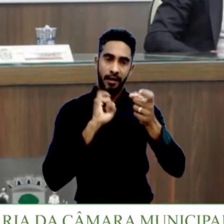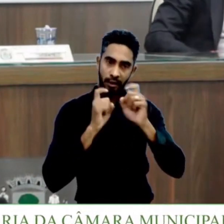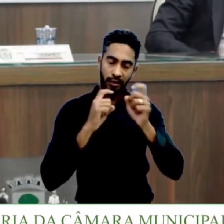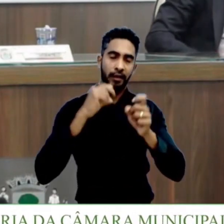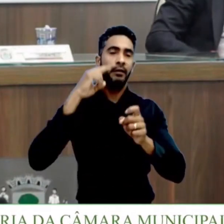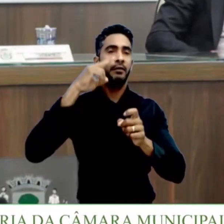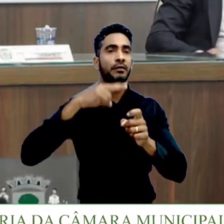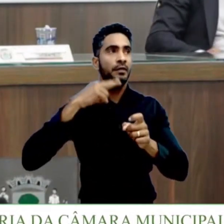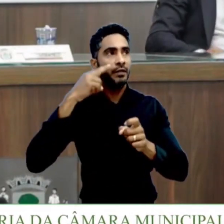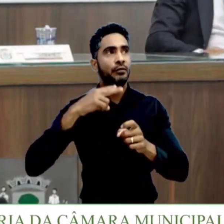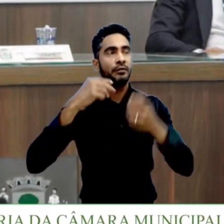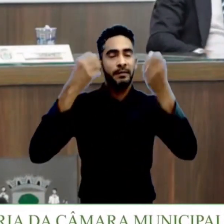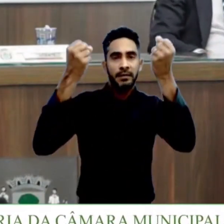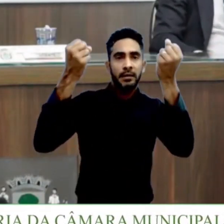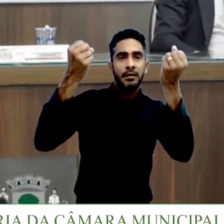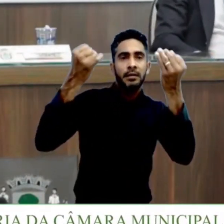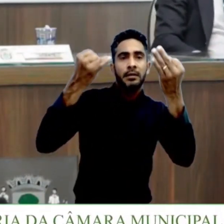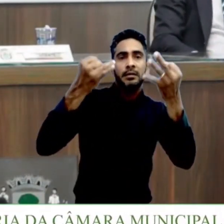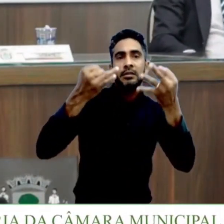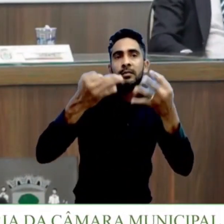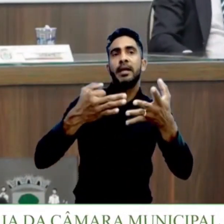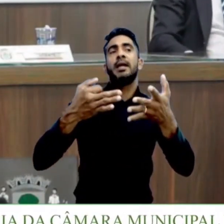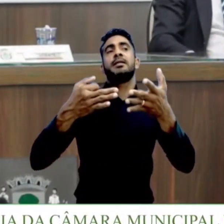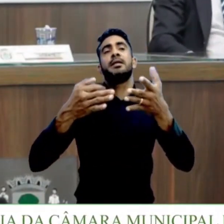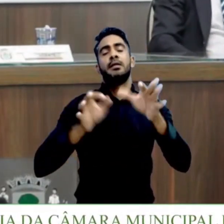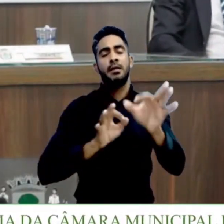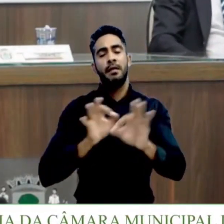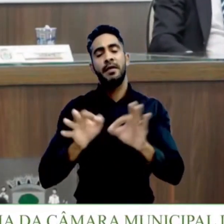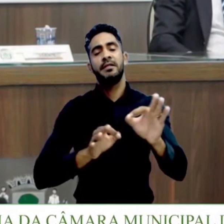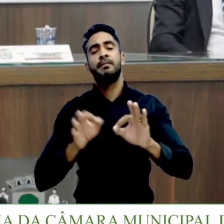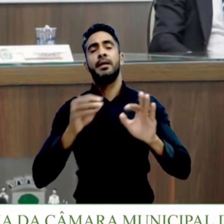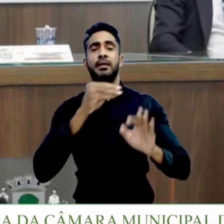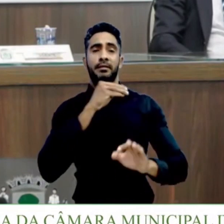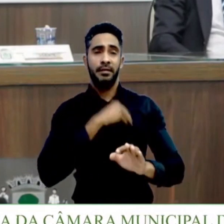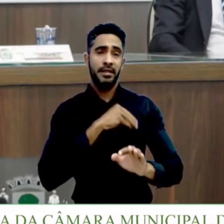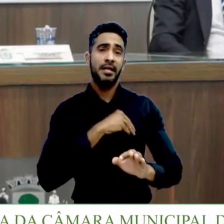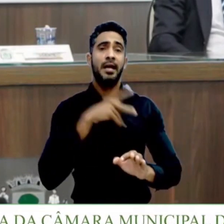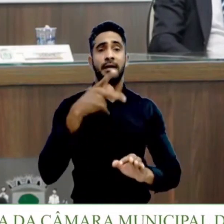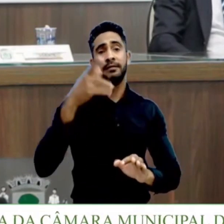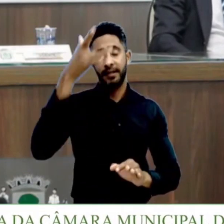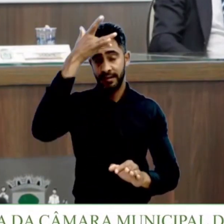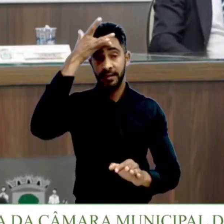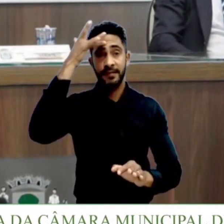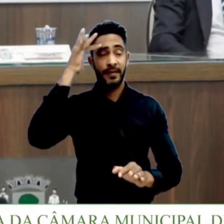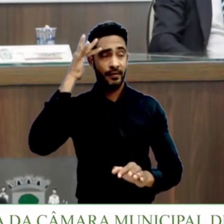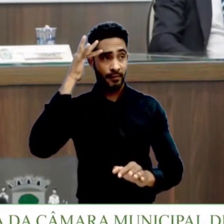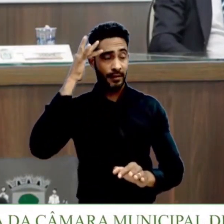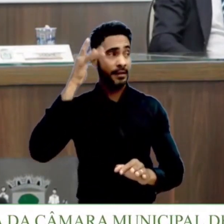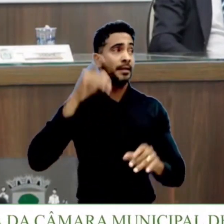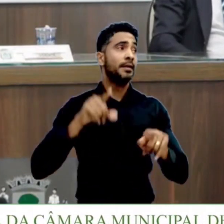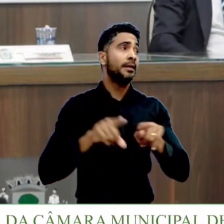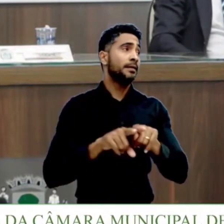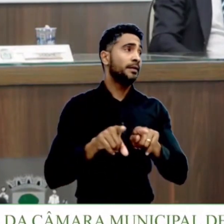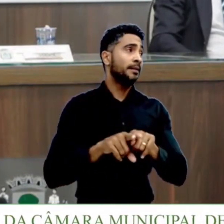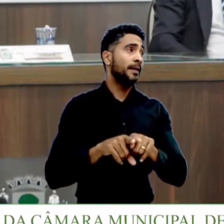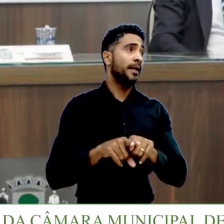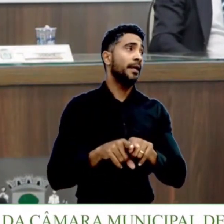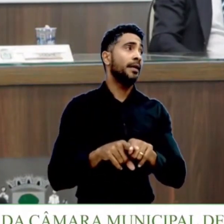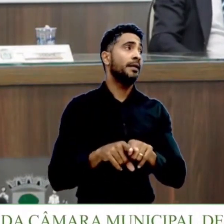vereadores para fazer uma explanação desse plano de cargos também, para que seja mais esclarecido.